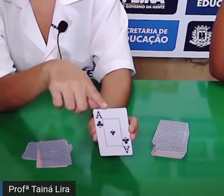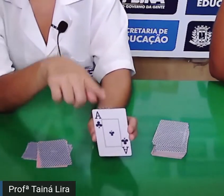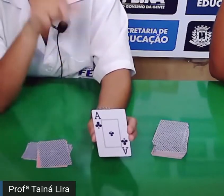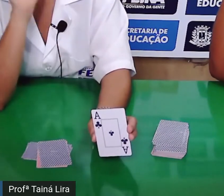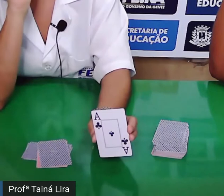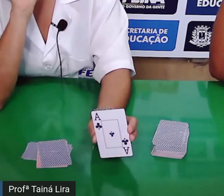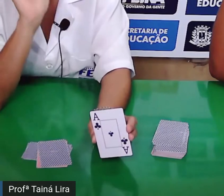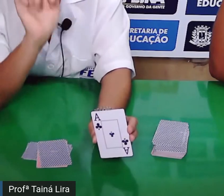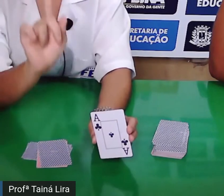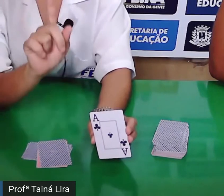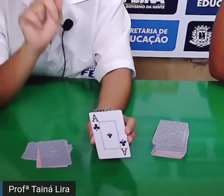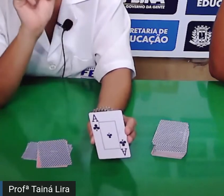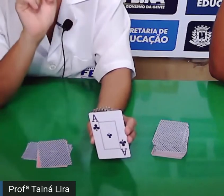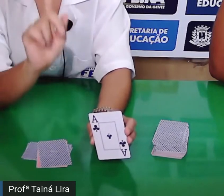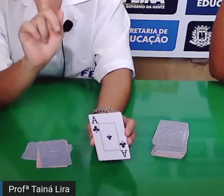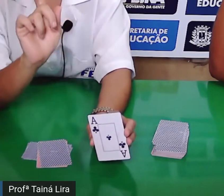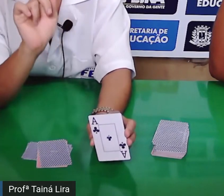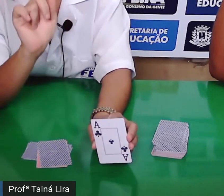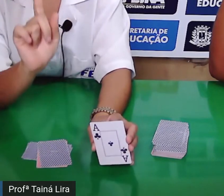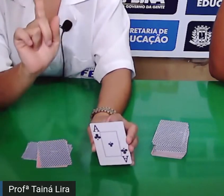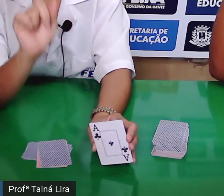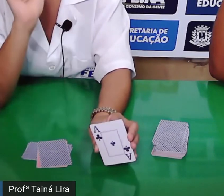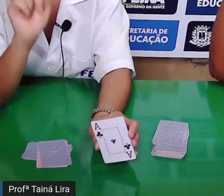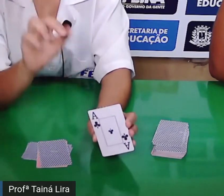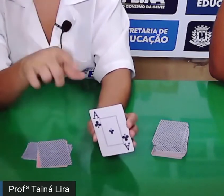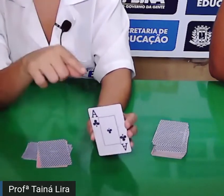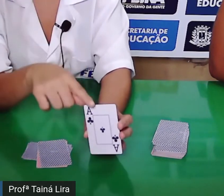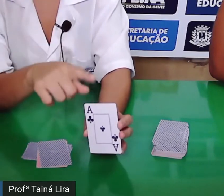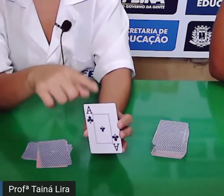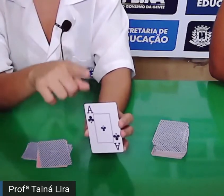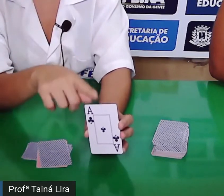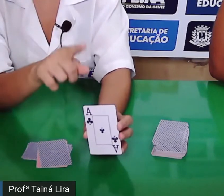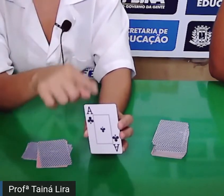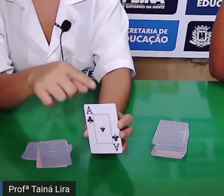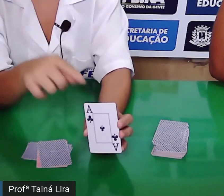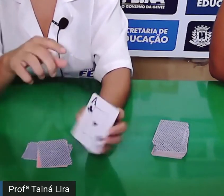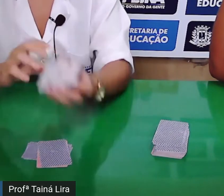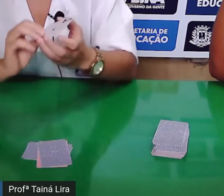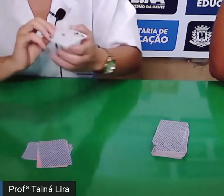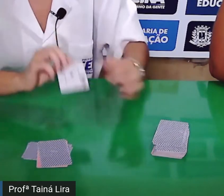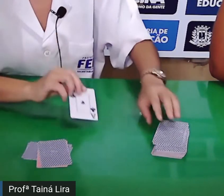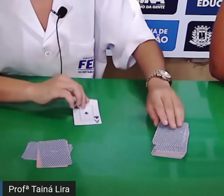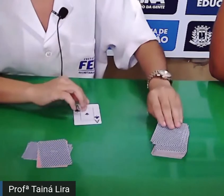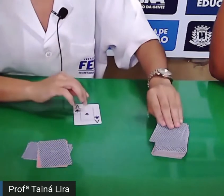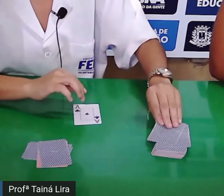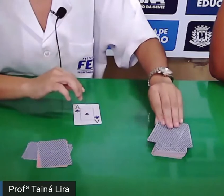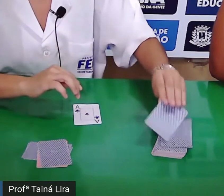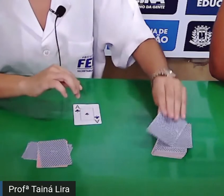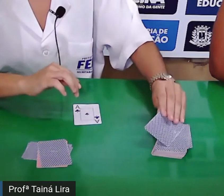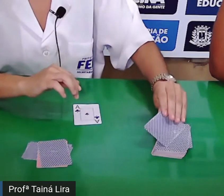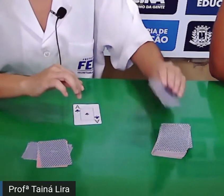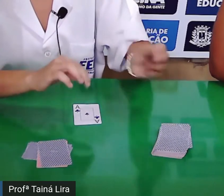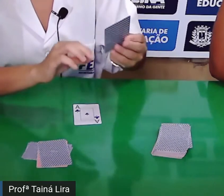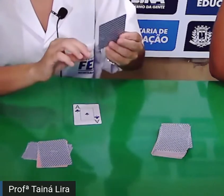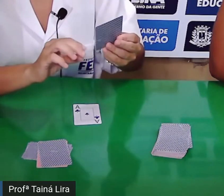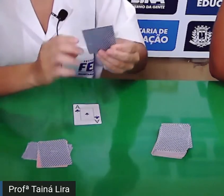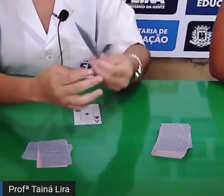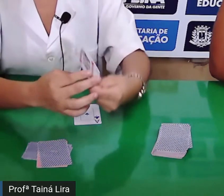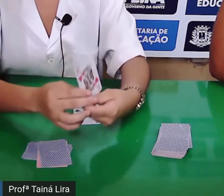Lembrando que o AIS vai representar aí o número 1, tá bom? Então, aqui eu fiz só um ponto.